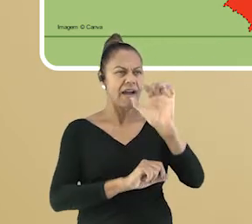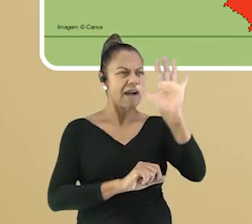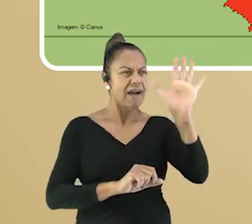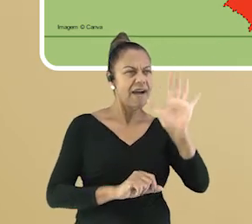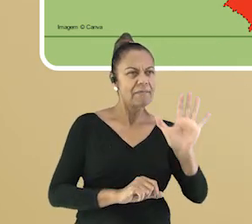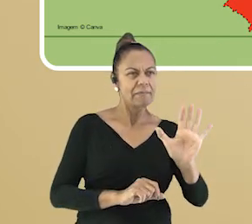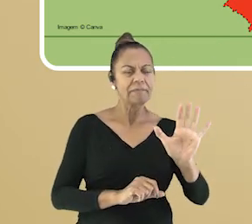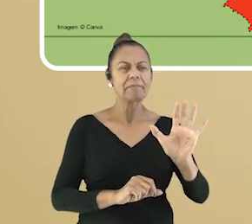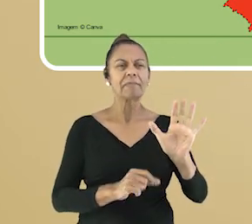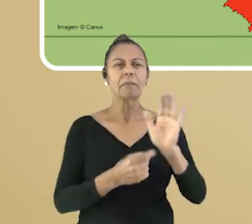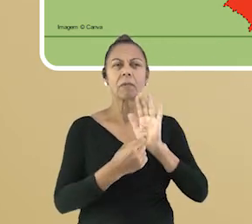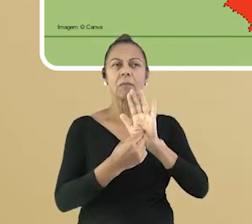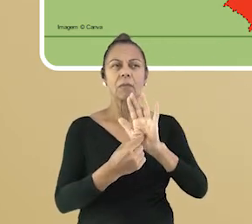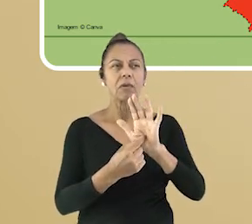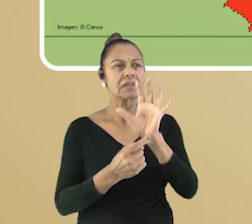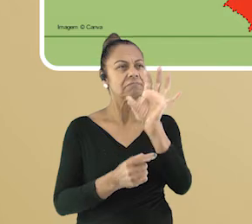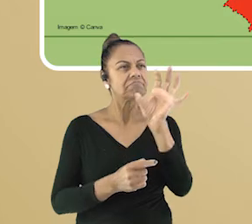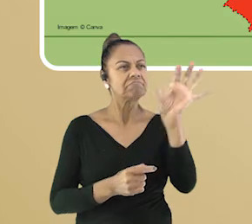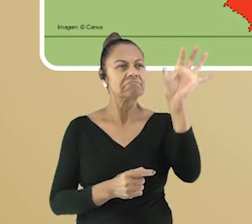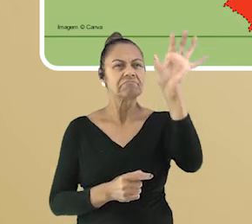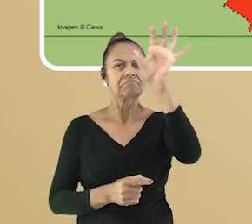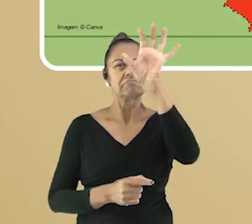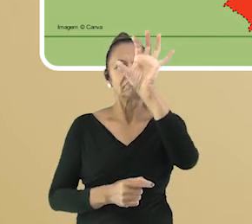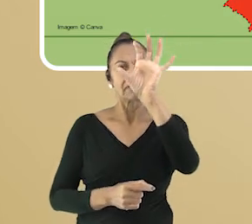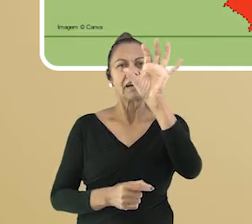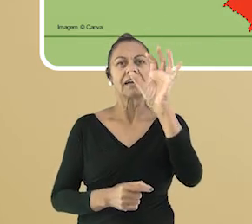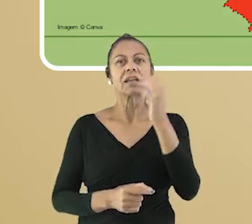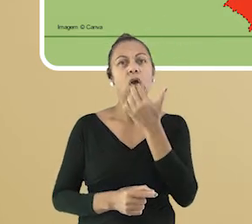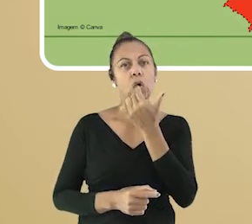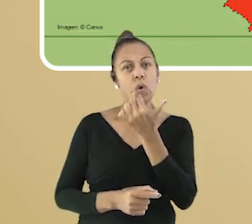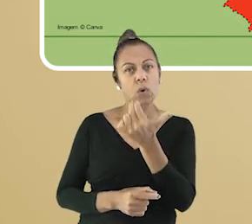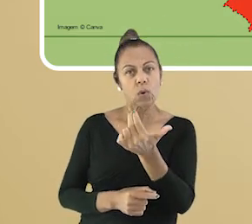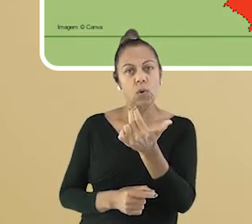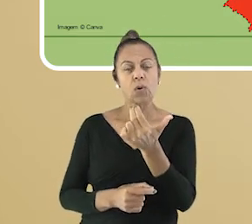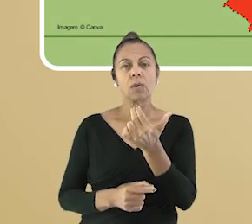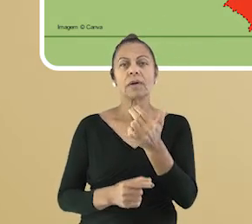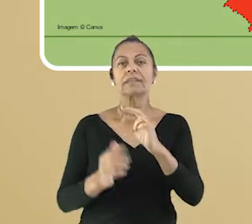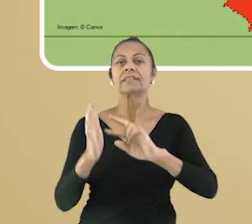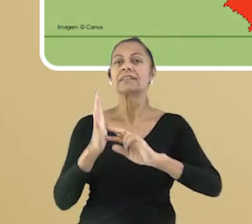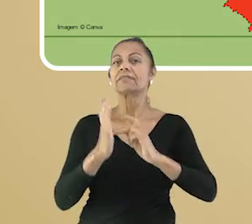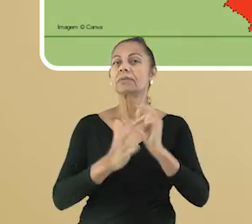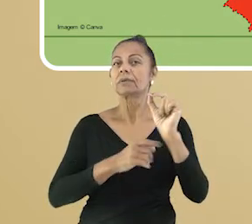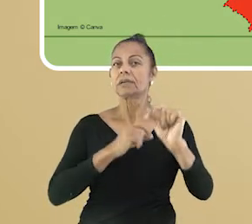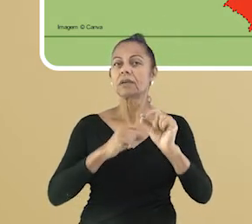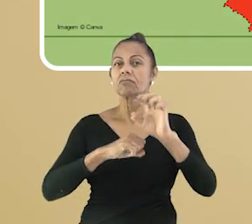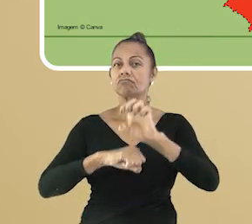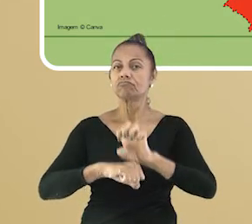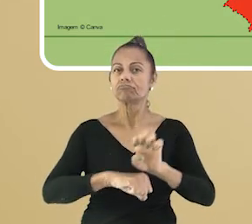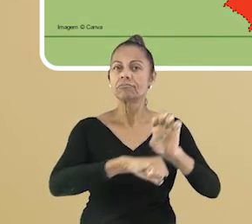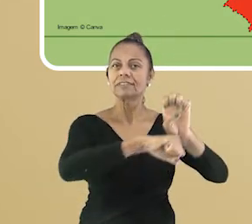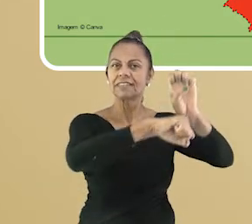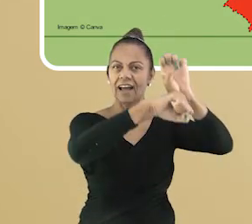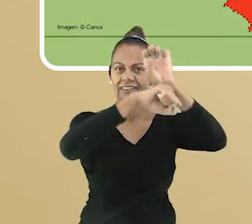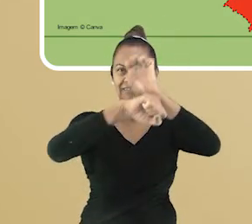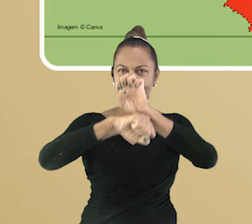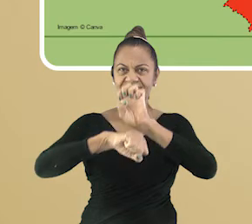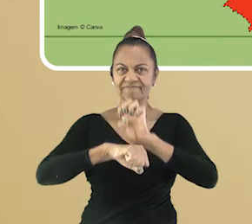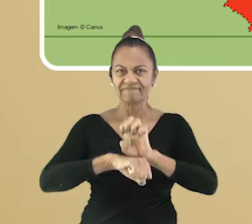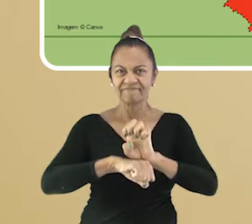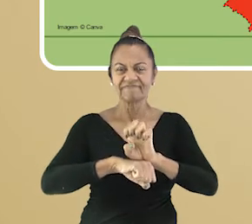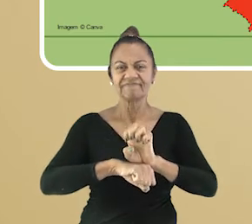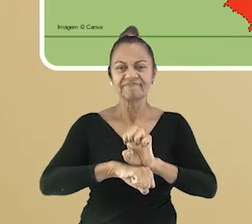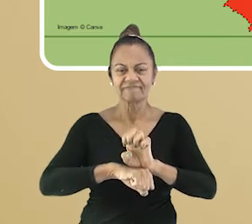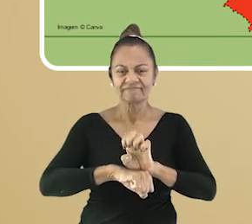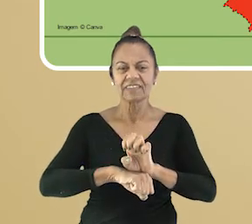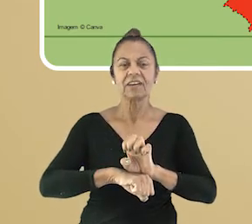colorido, mostra cada parte do Brasil de uma corzinha. Cada partezinha dessa é um estado.